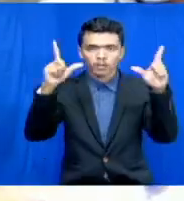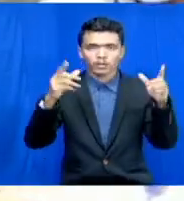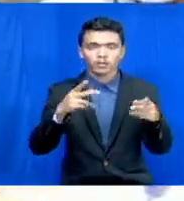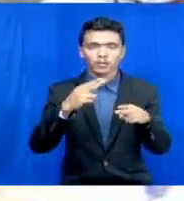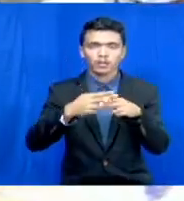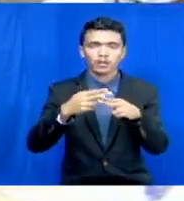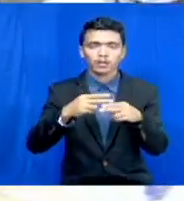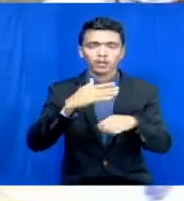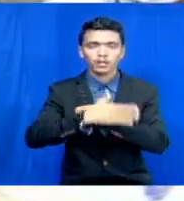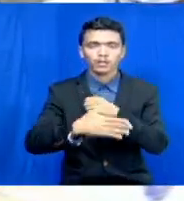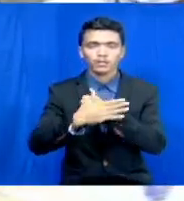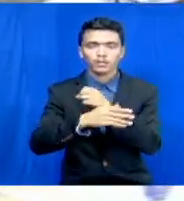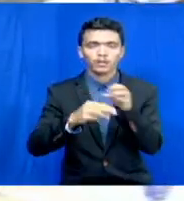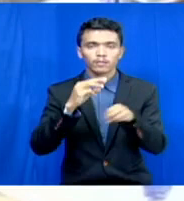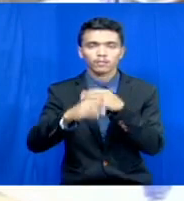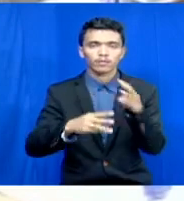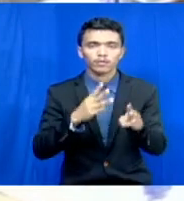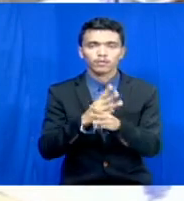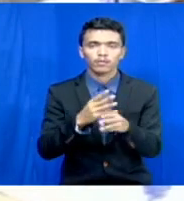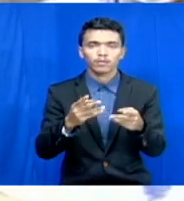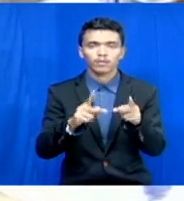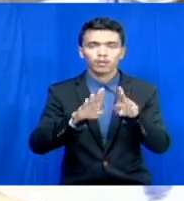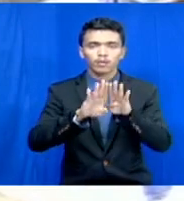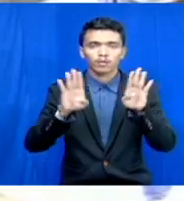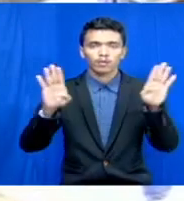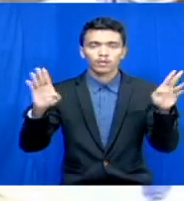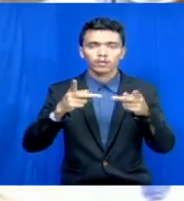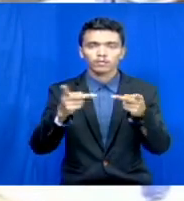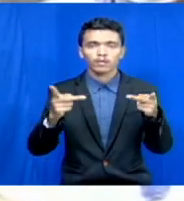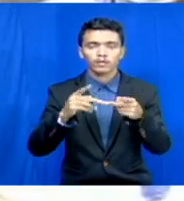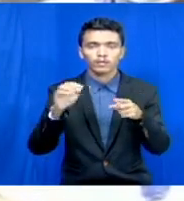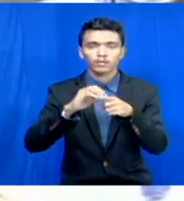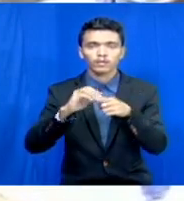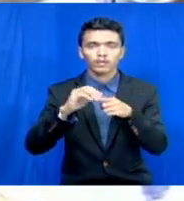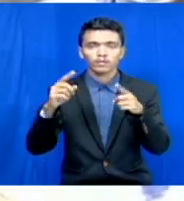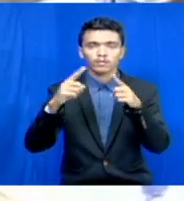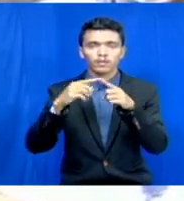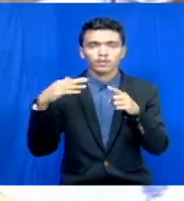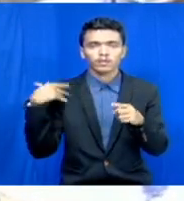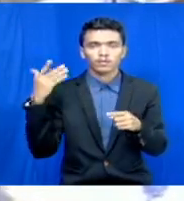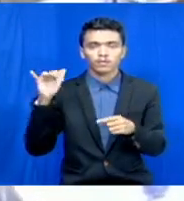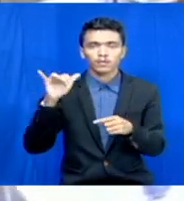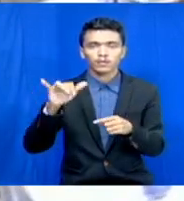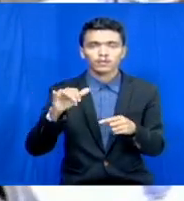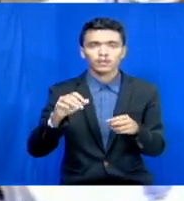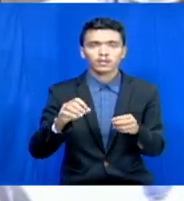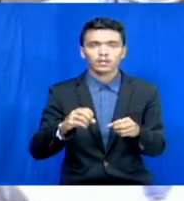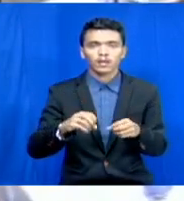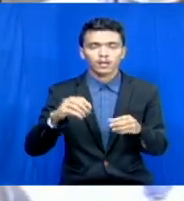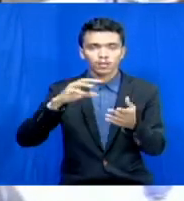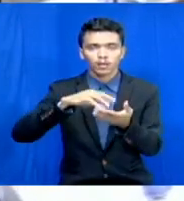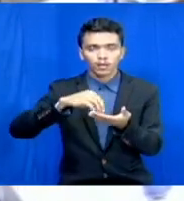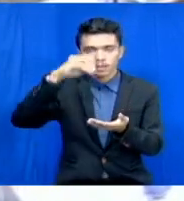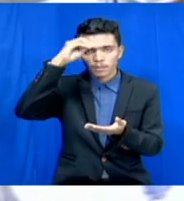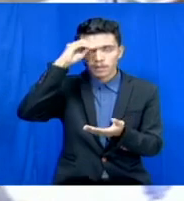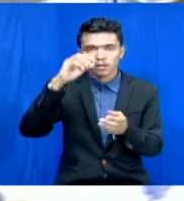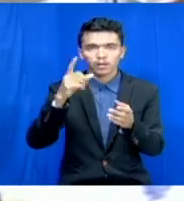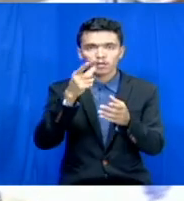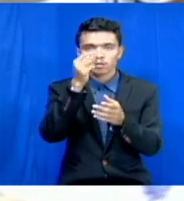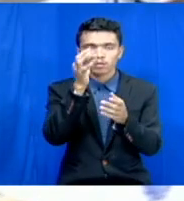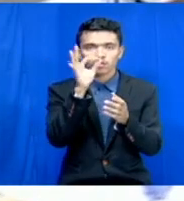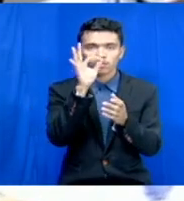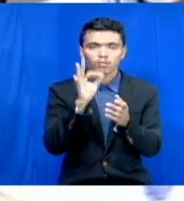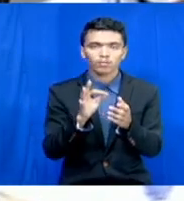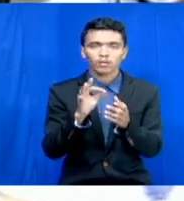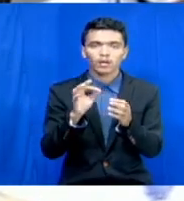Cara coloque centro de treinamento para itane jovens sira aprende cu iPhone ou insa para quando barre